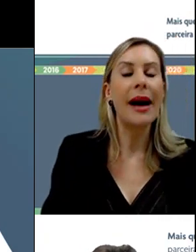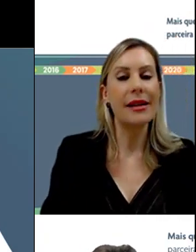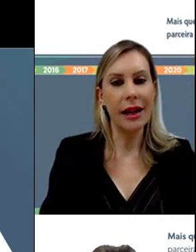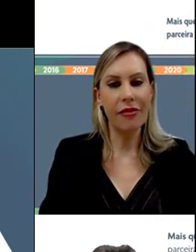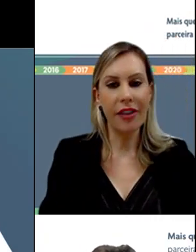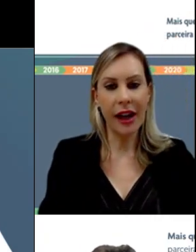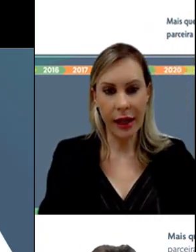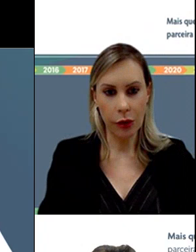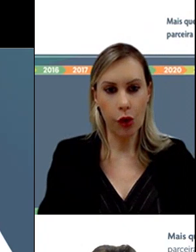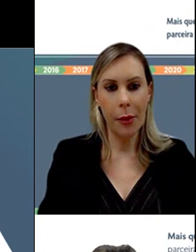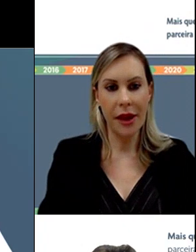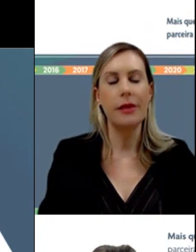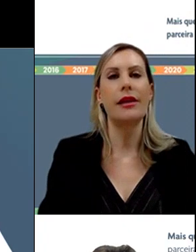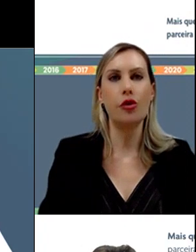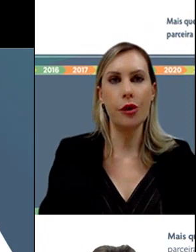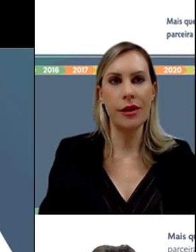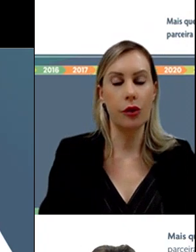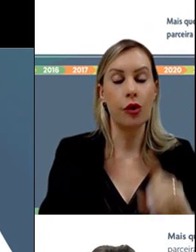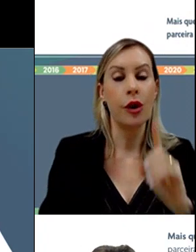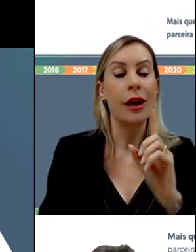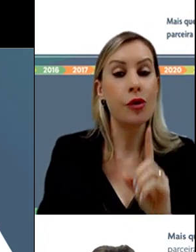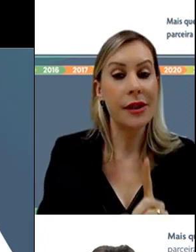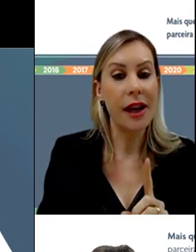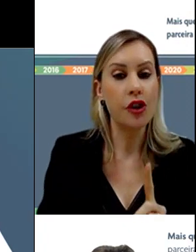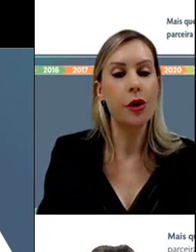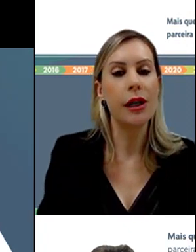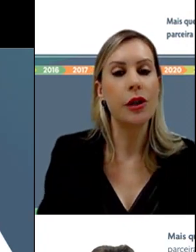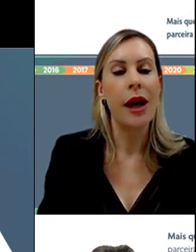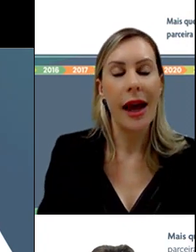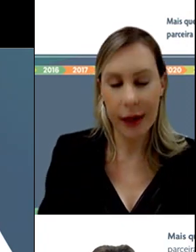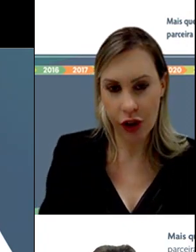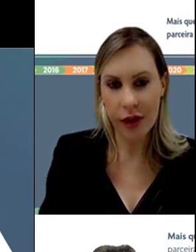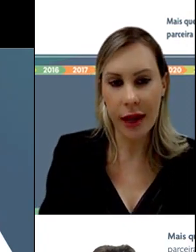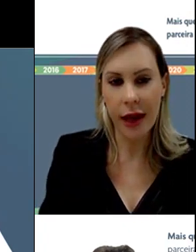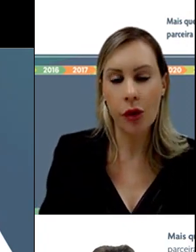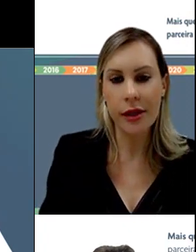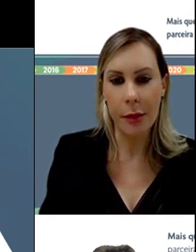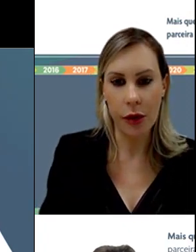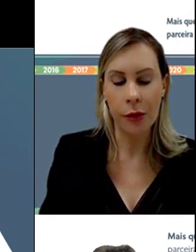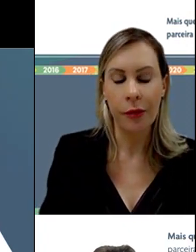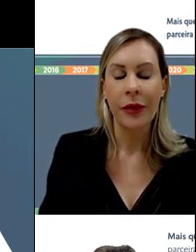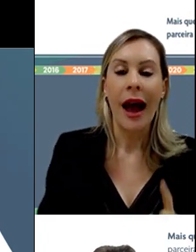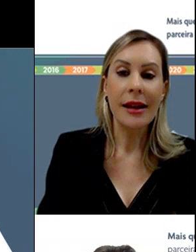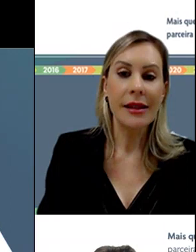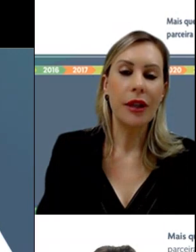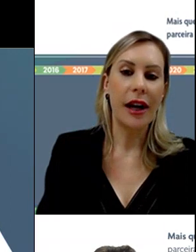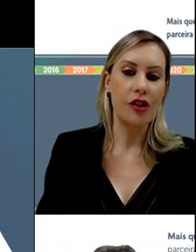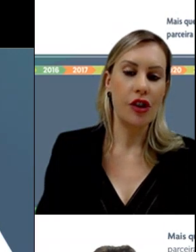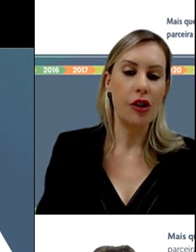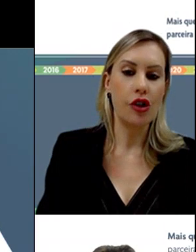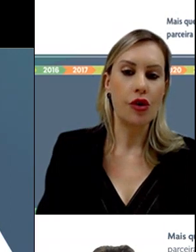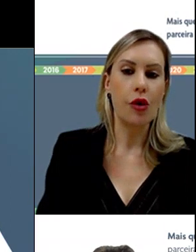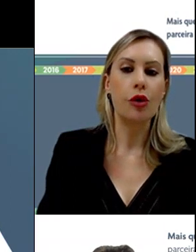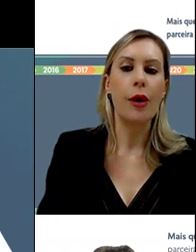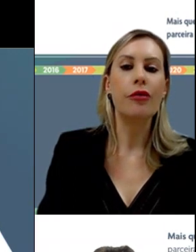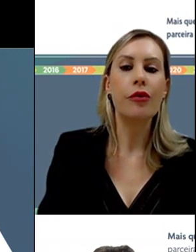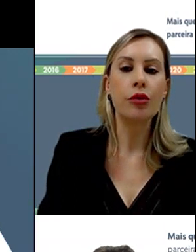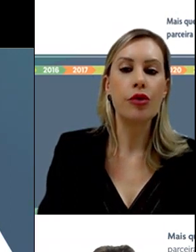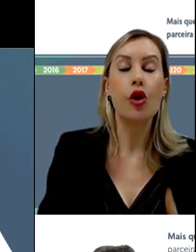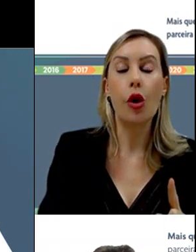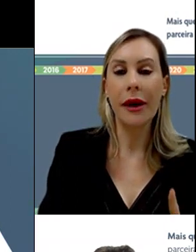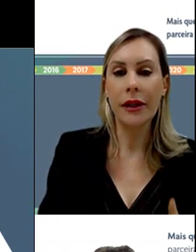plano, mais ela vai caindo. Começa em 7%. No 7º ano, ela já está em 2,5%. A segunda caixinha de